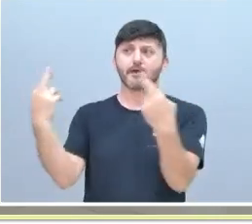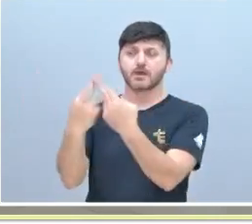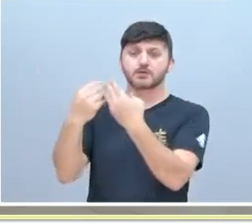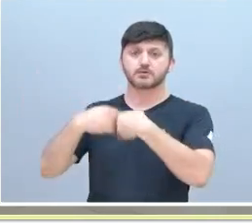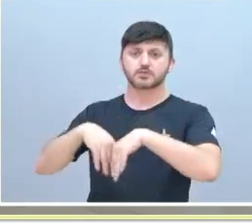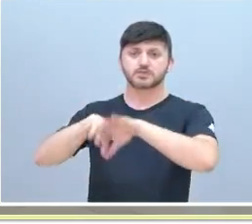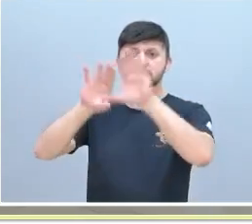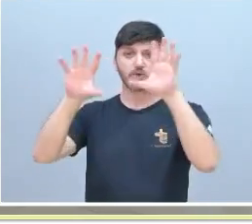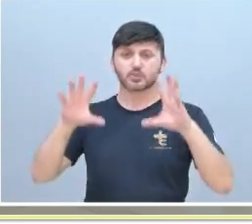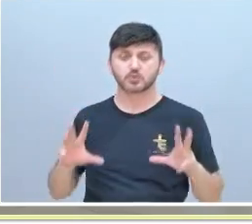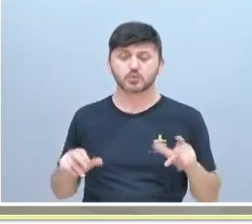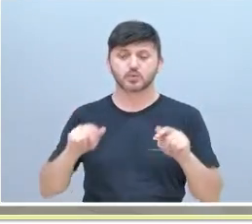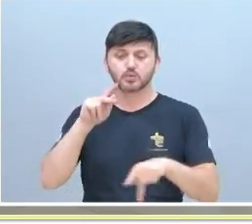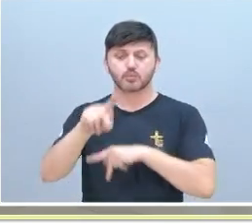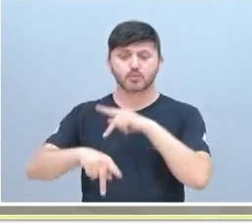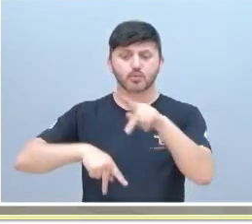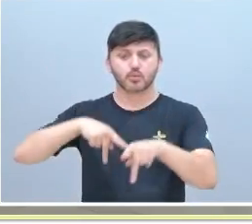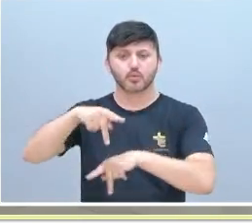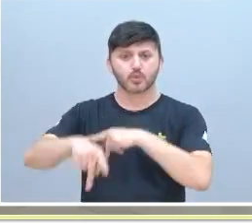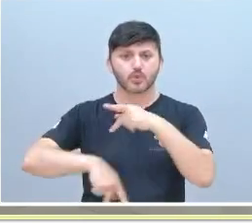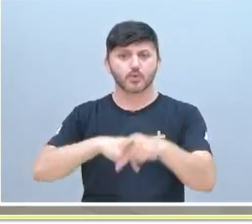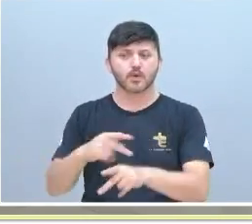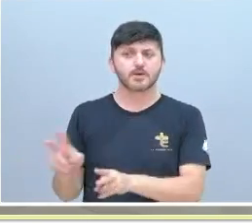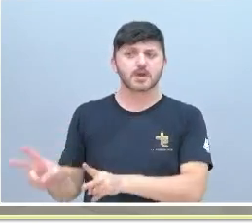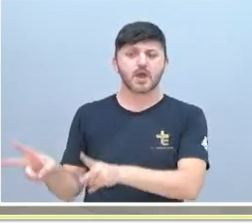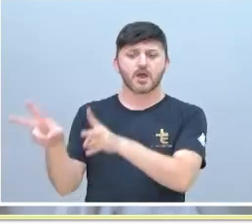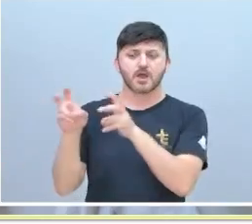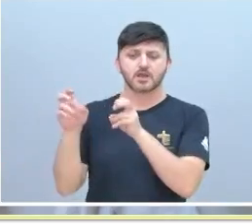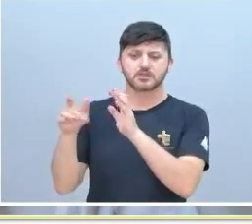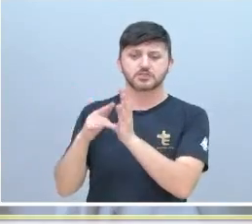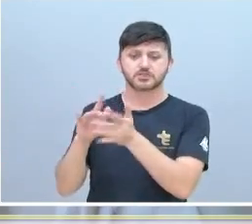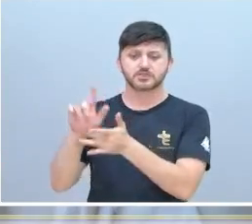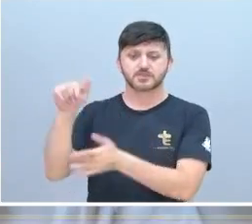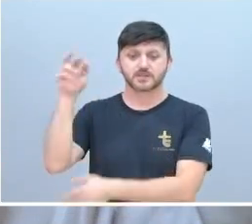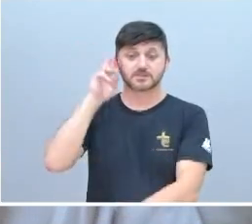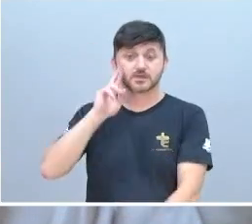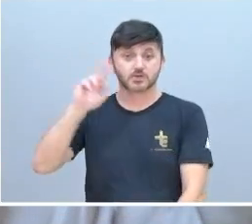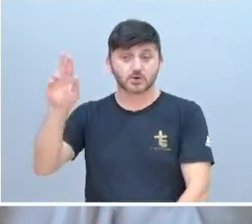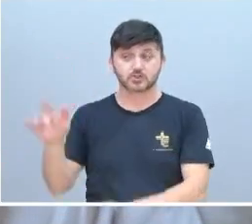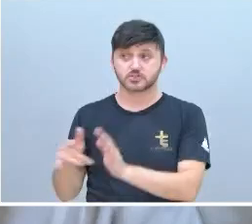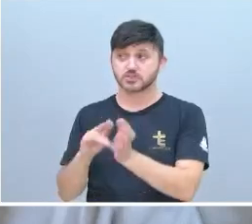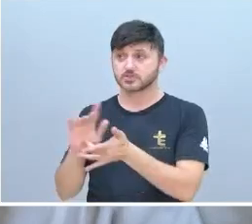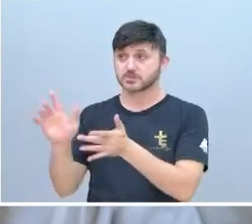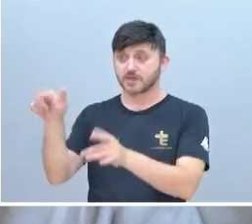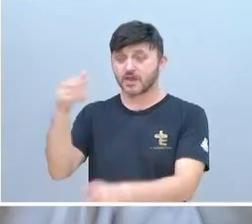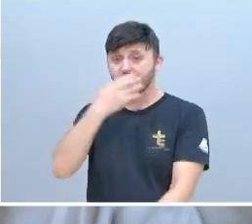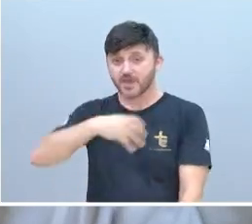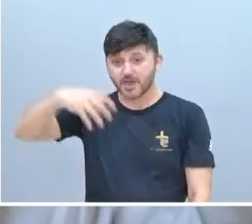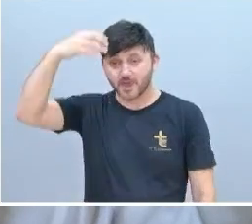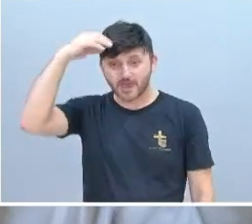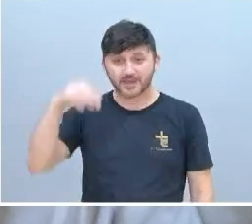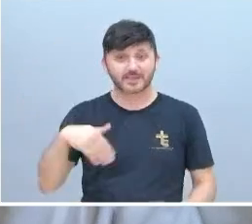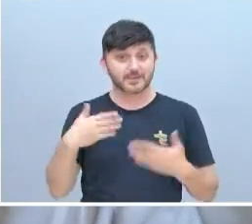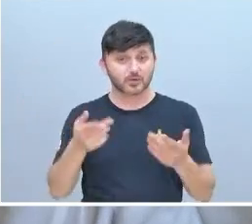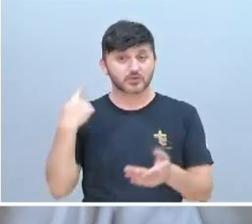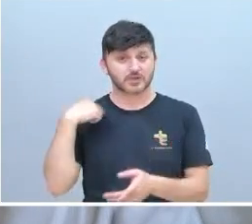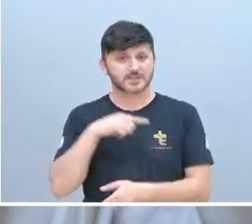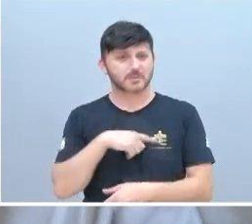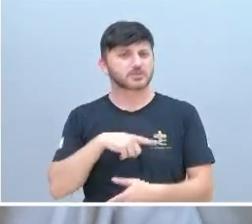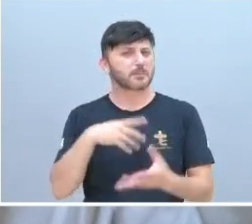povos reconhecerem que Jesus é rei, que Jesus é o Senhor. Então temos muito,